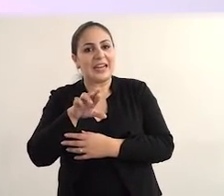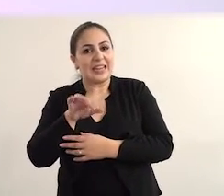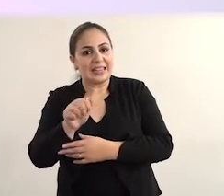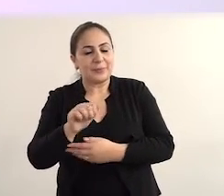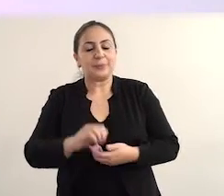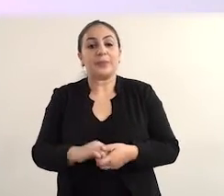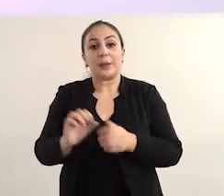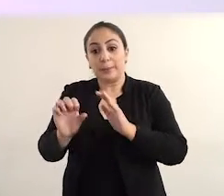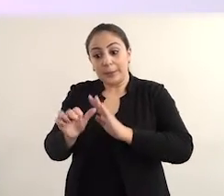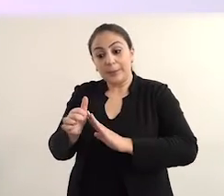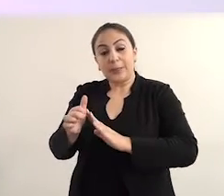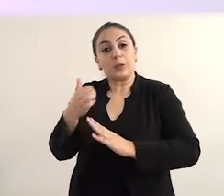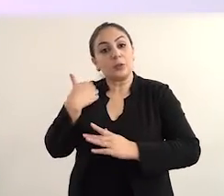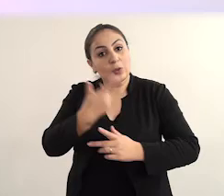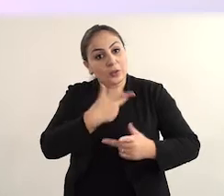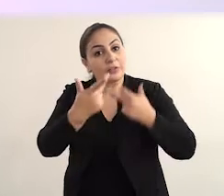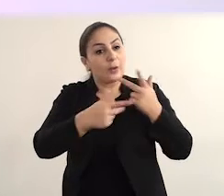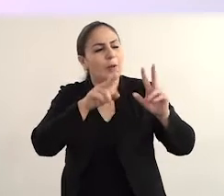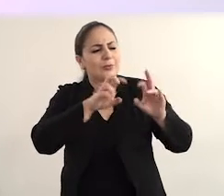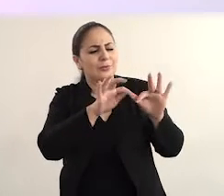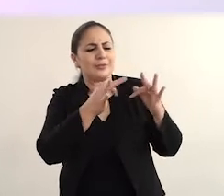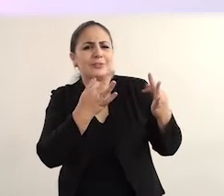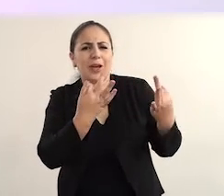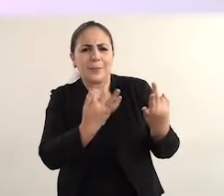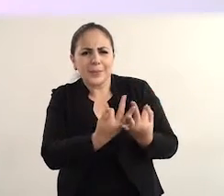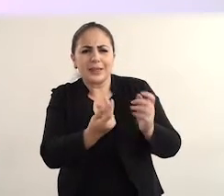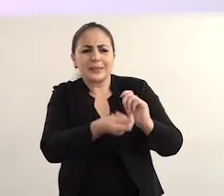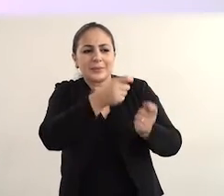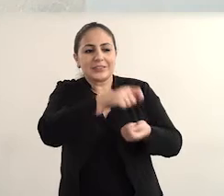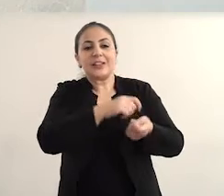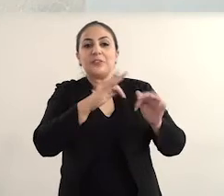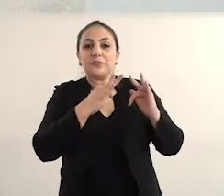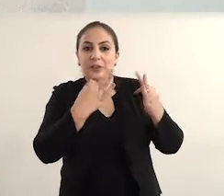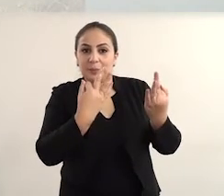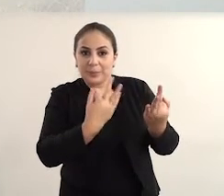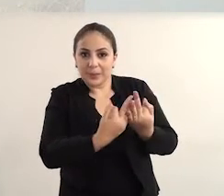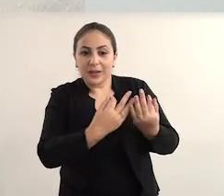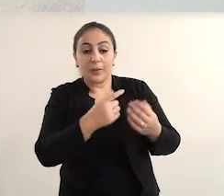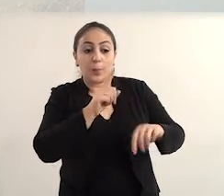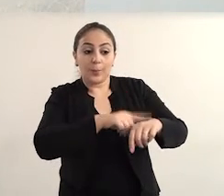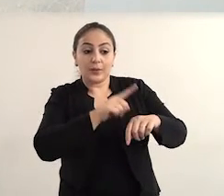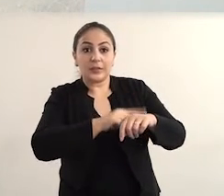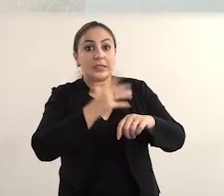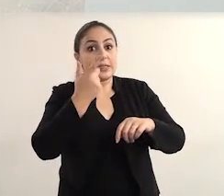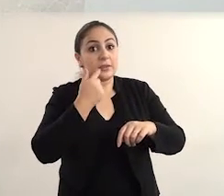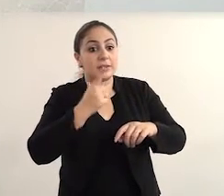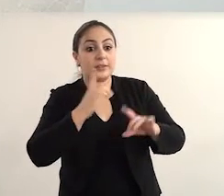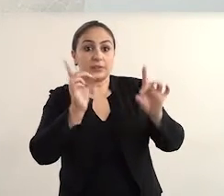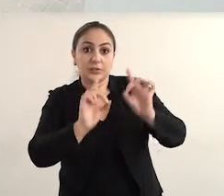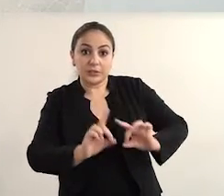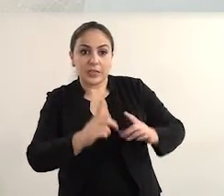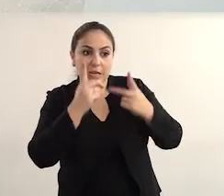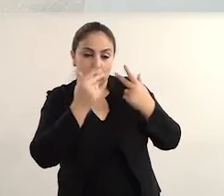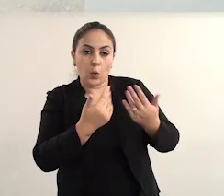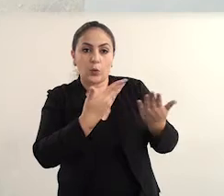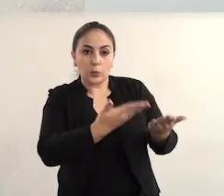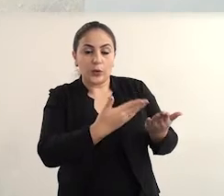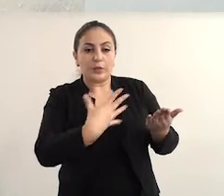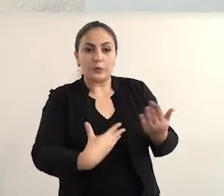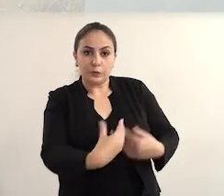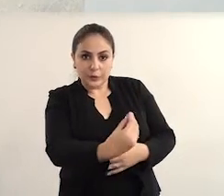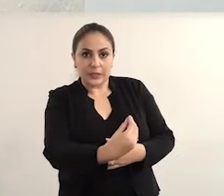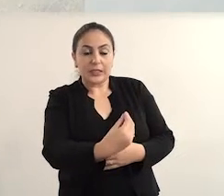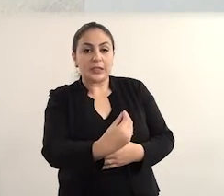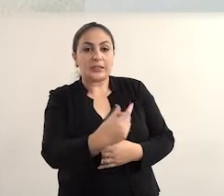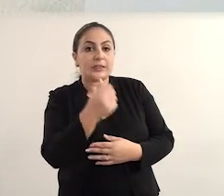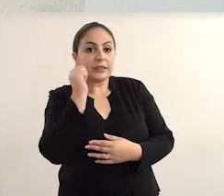no primeiro bloco a gente falava um pouquinho sobre a família, a adaptação familiar, né? Quando a criança tem alguma deficiência, no teu caso, que é a